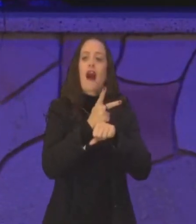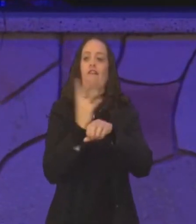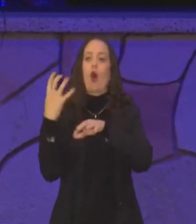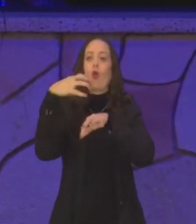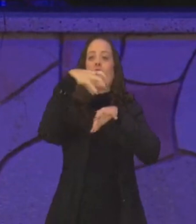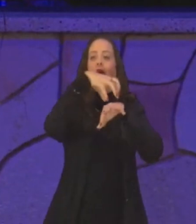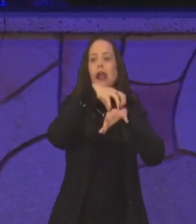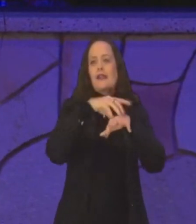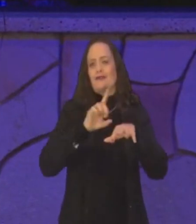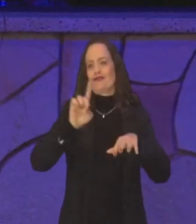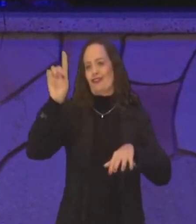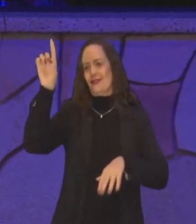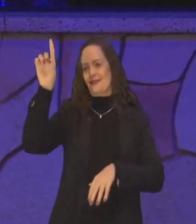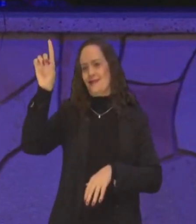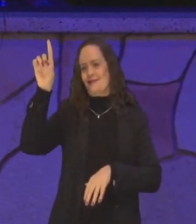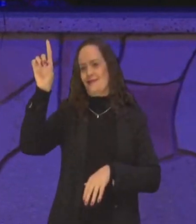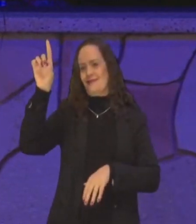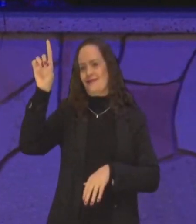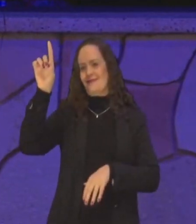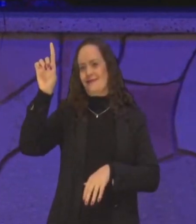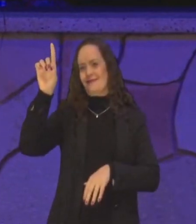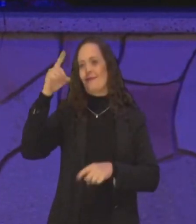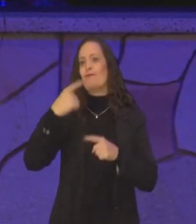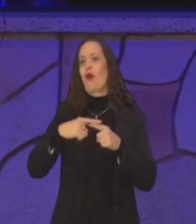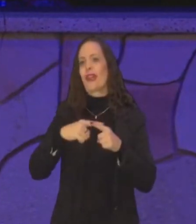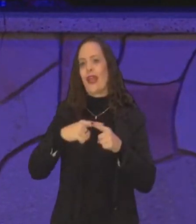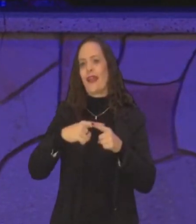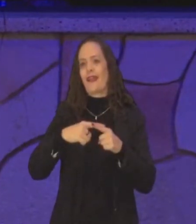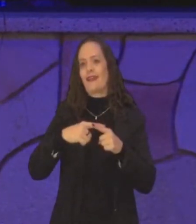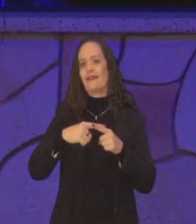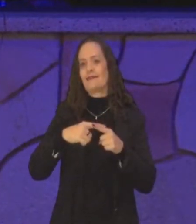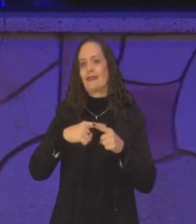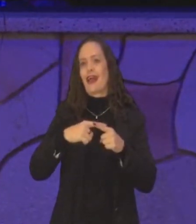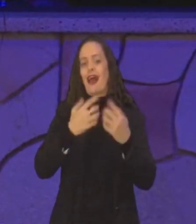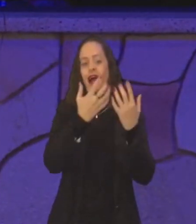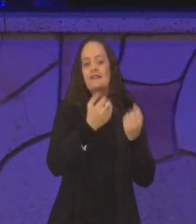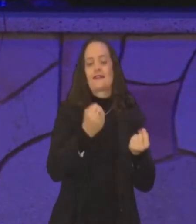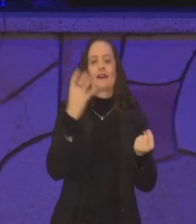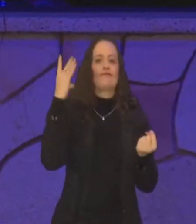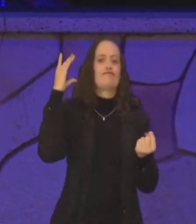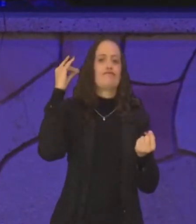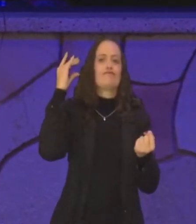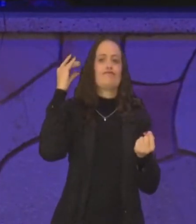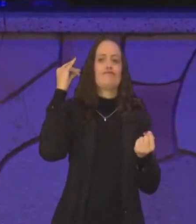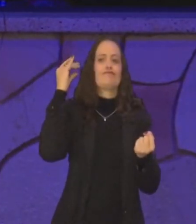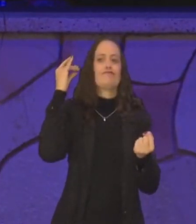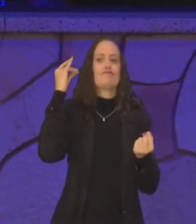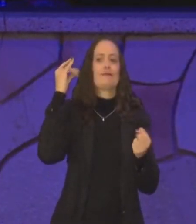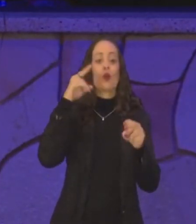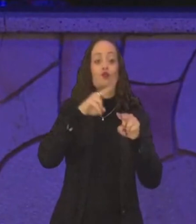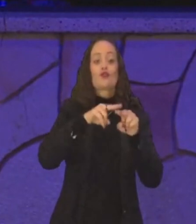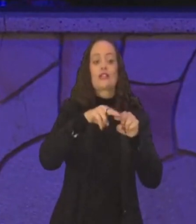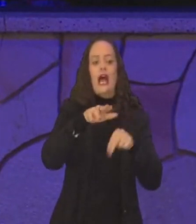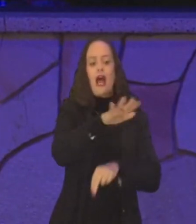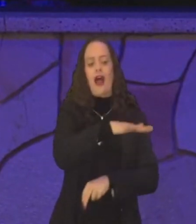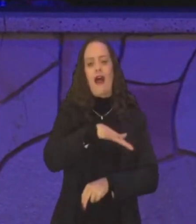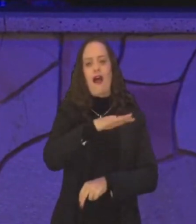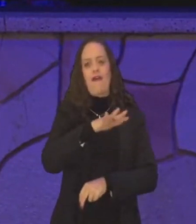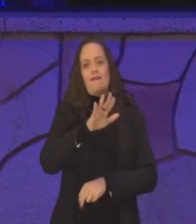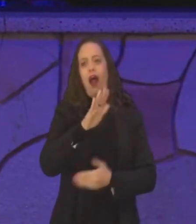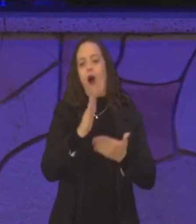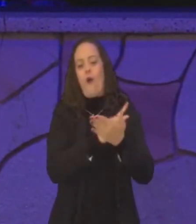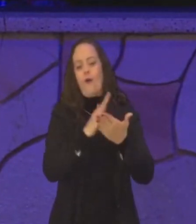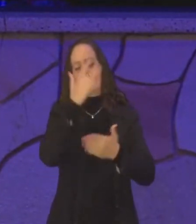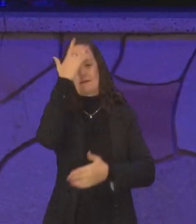Eram emissários do trono de Satanás, eram discípulos de Satanás, era o mal presente dentro da